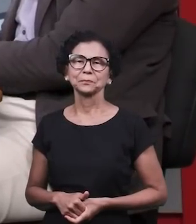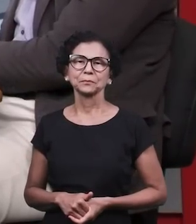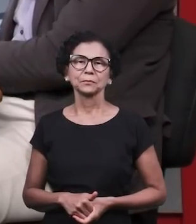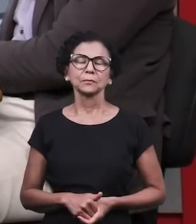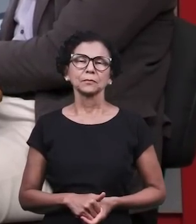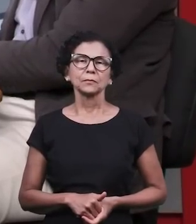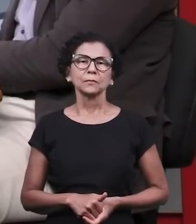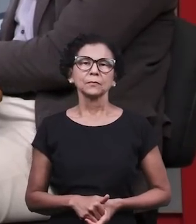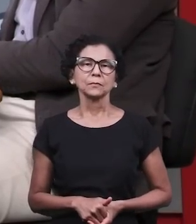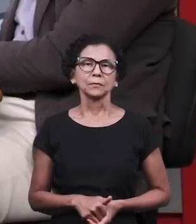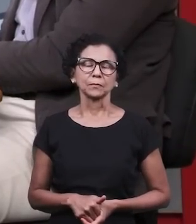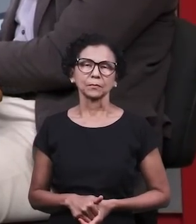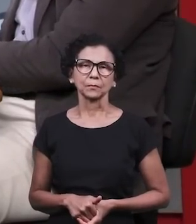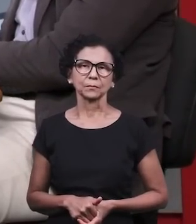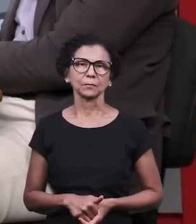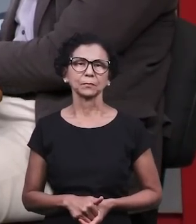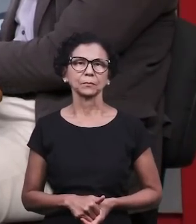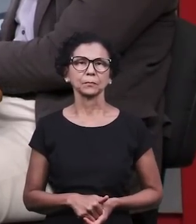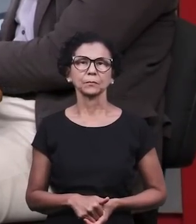Contribuindo com as palavras aqui do pastor Ian,